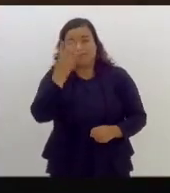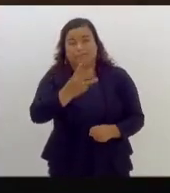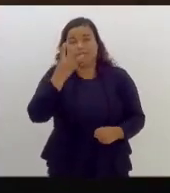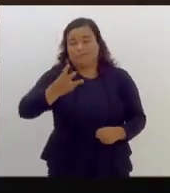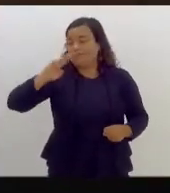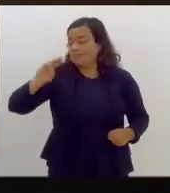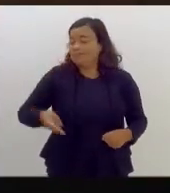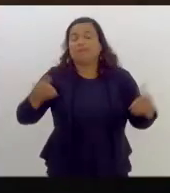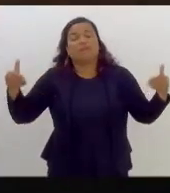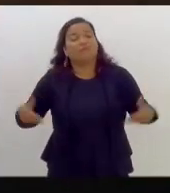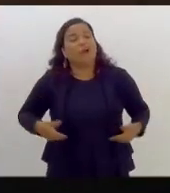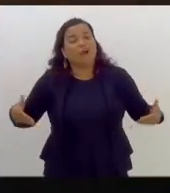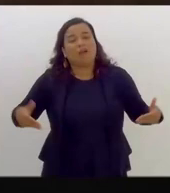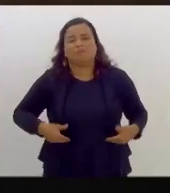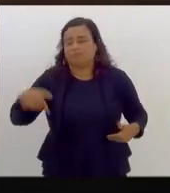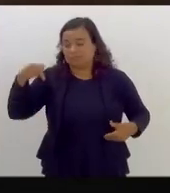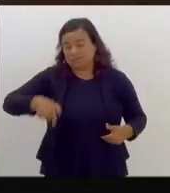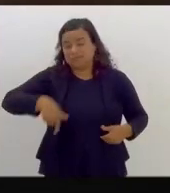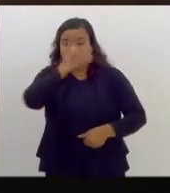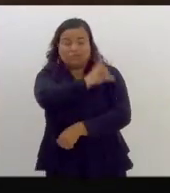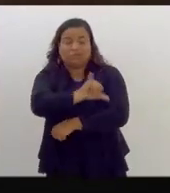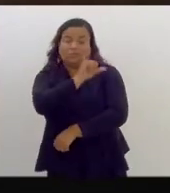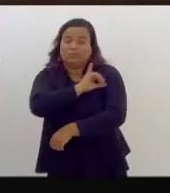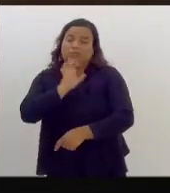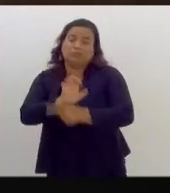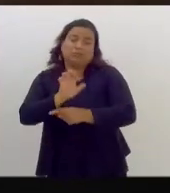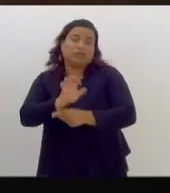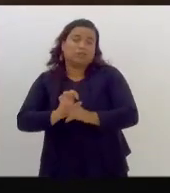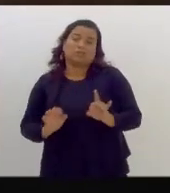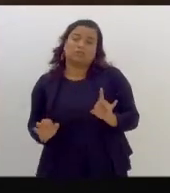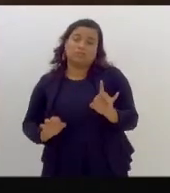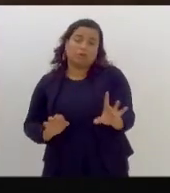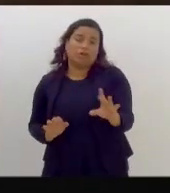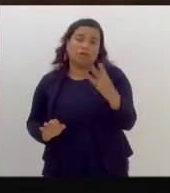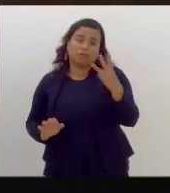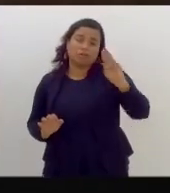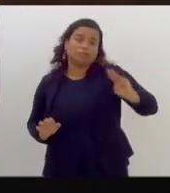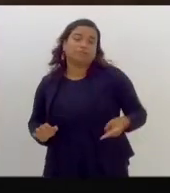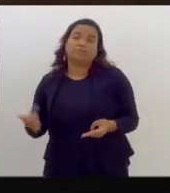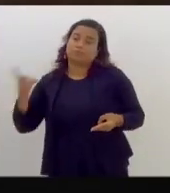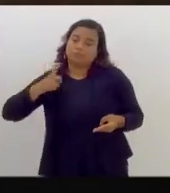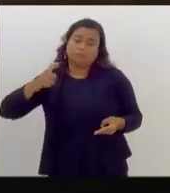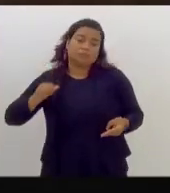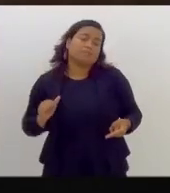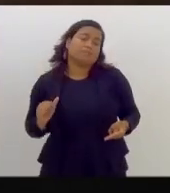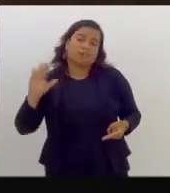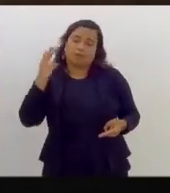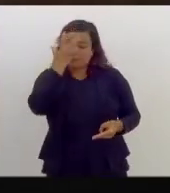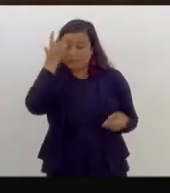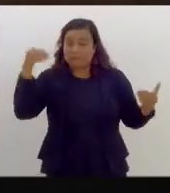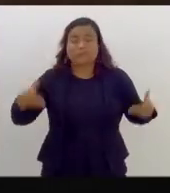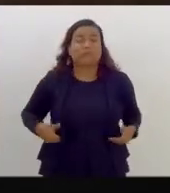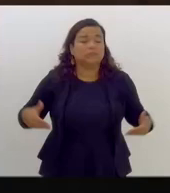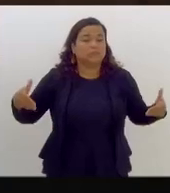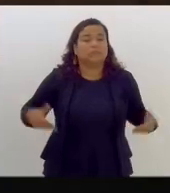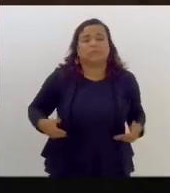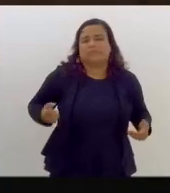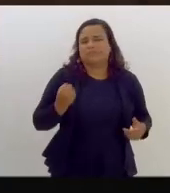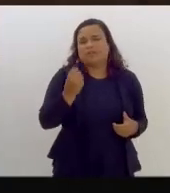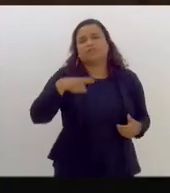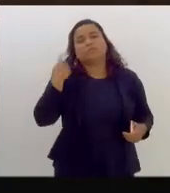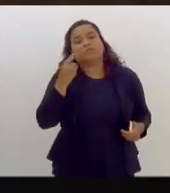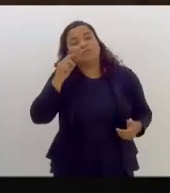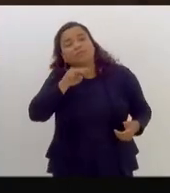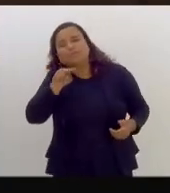passando fome. Só no estado do Rio de Janeiro são mais de 3 milhões de pessoas famintas. E a gente vê